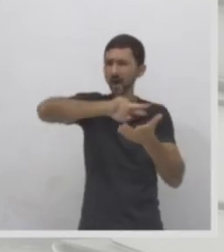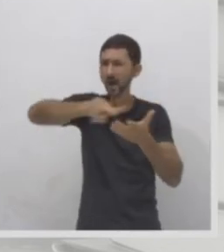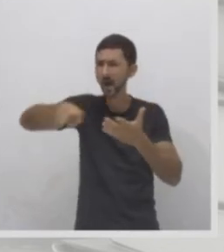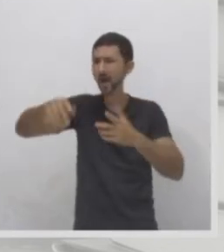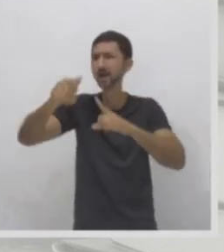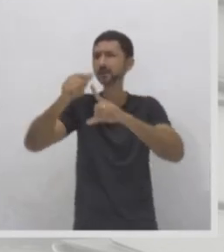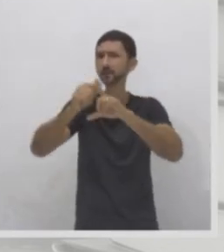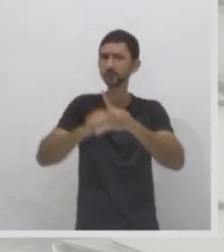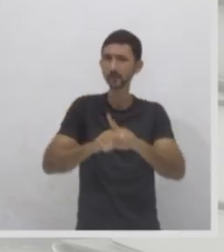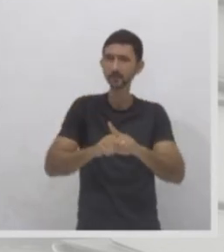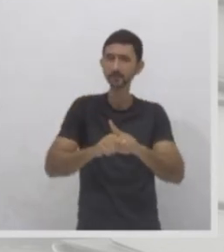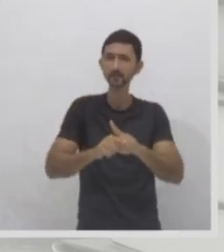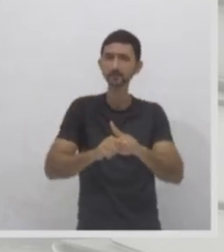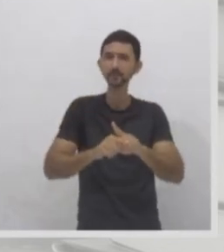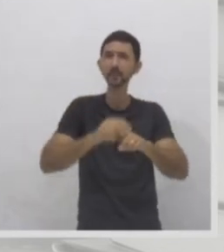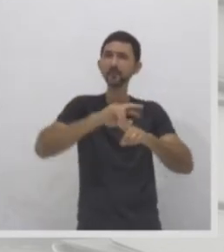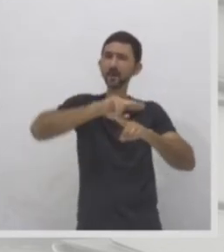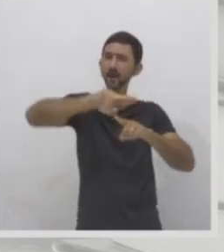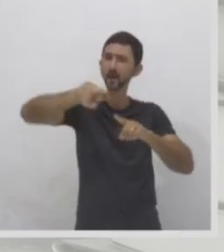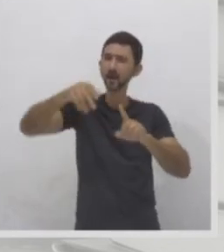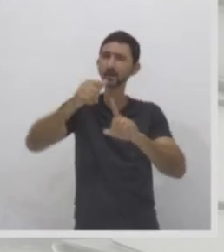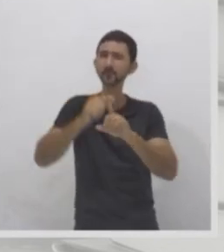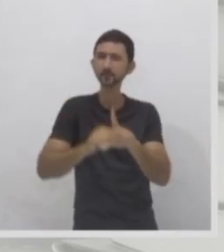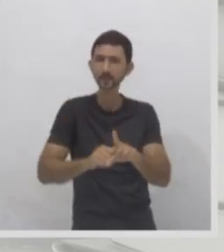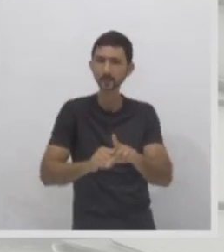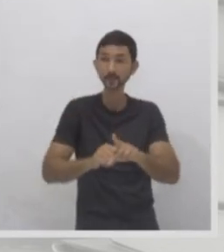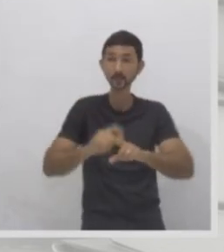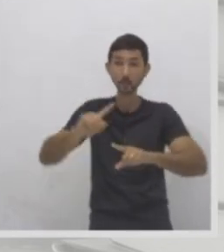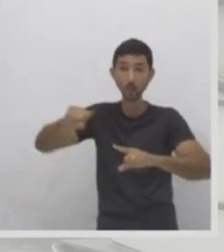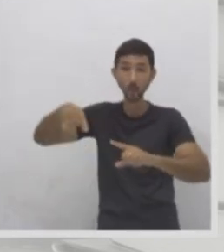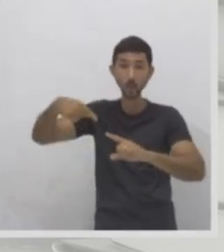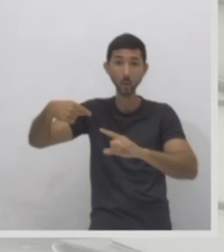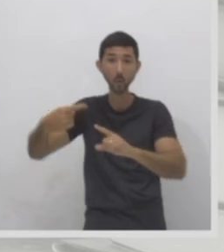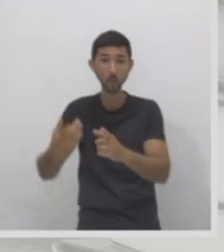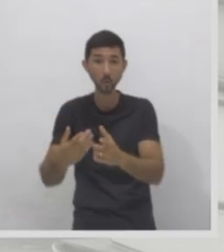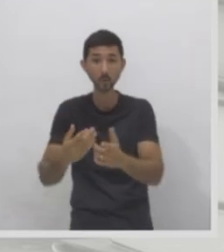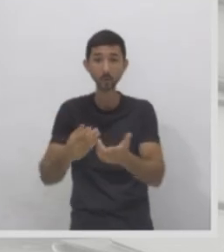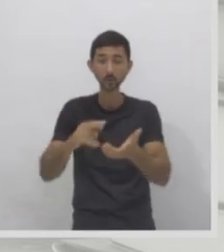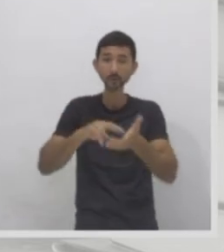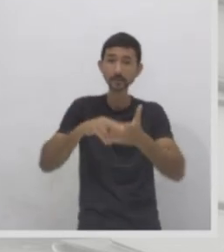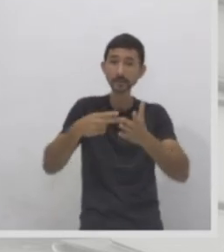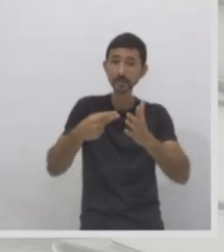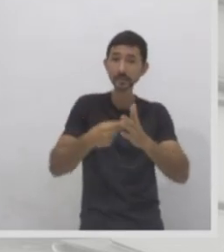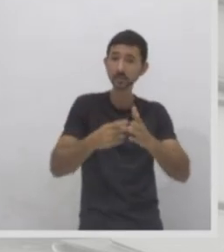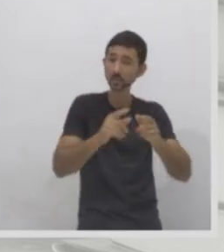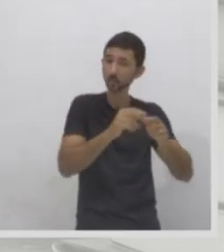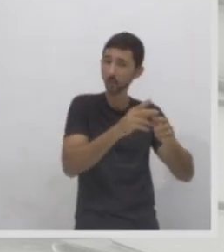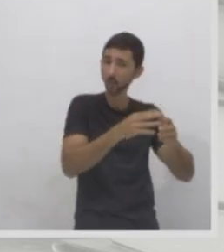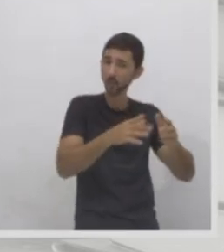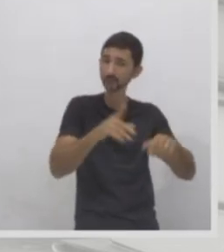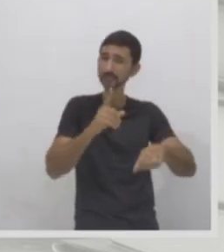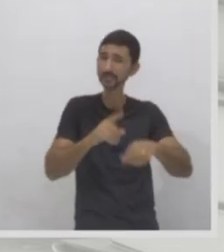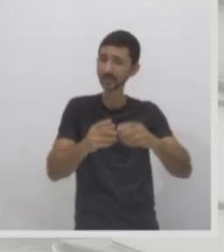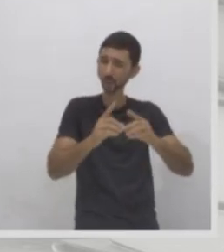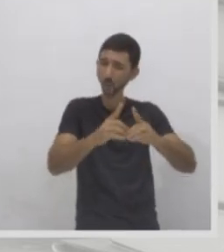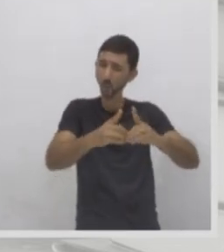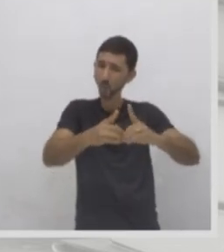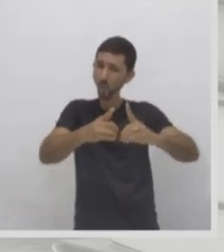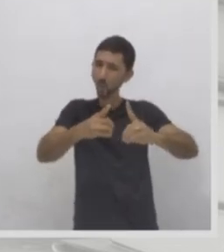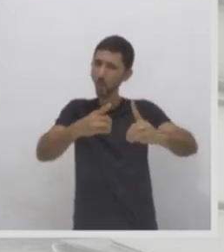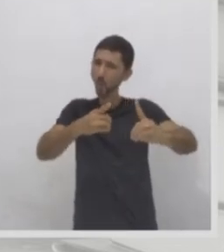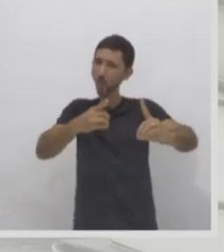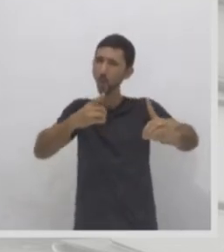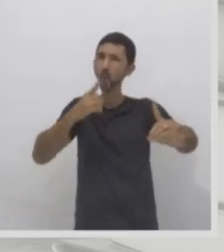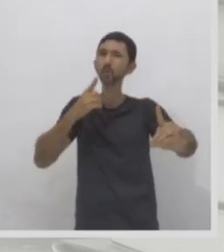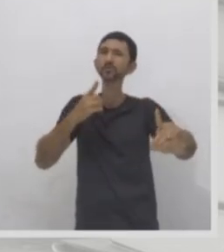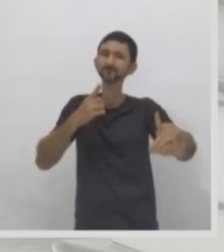a palavrinha vários, ela acaba dando um outro tom para a quantidade de tempo que eu estou afastada das pessoas que